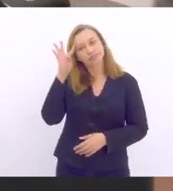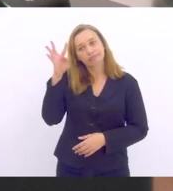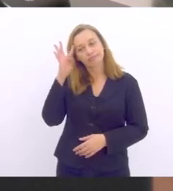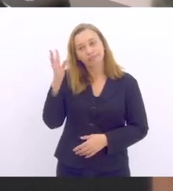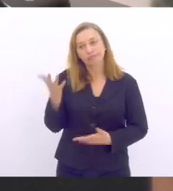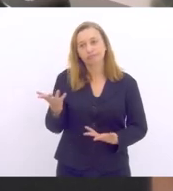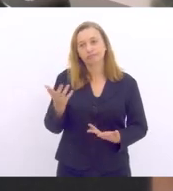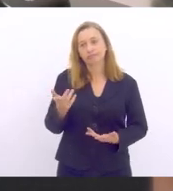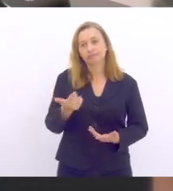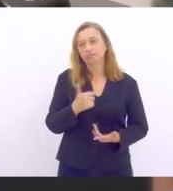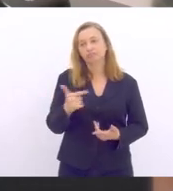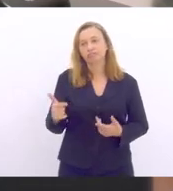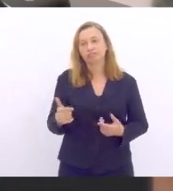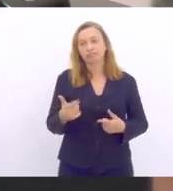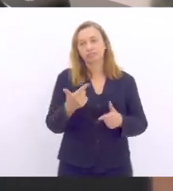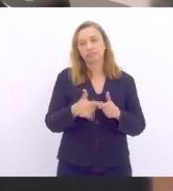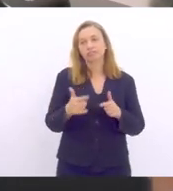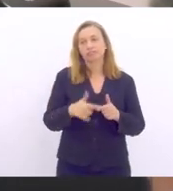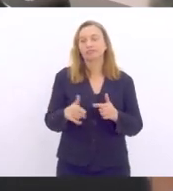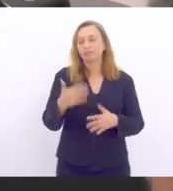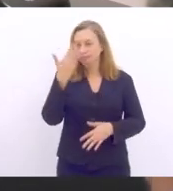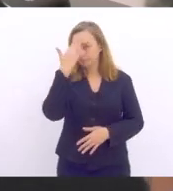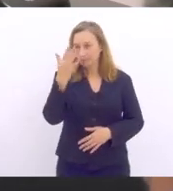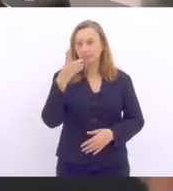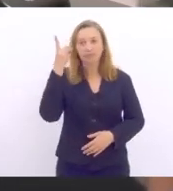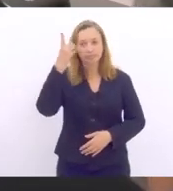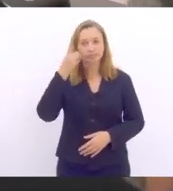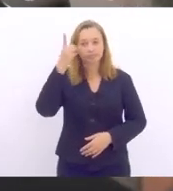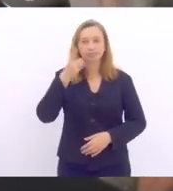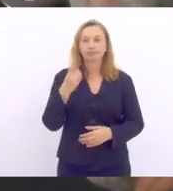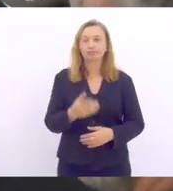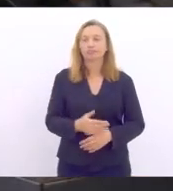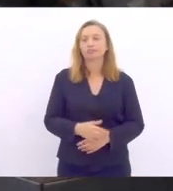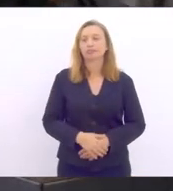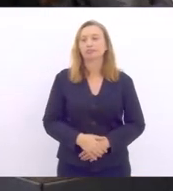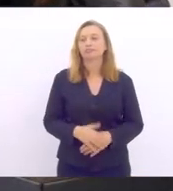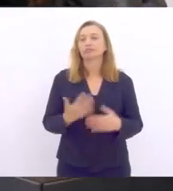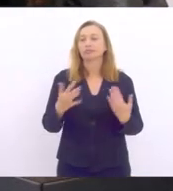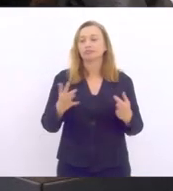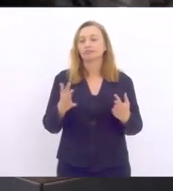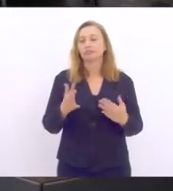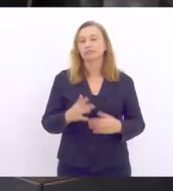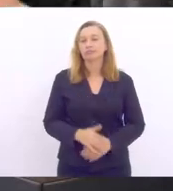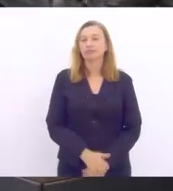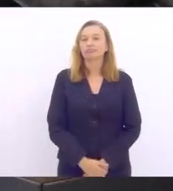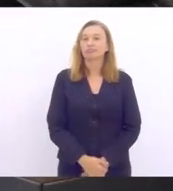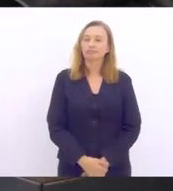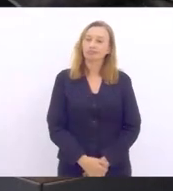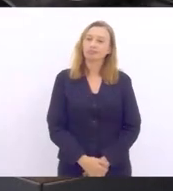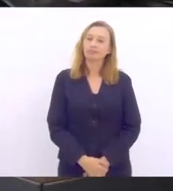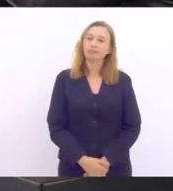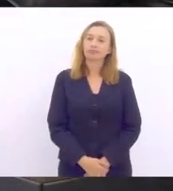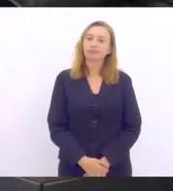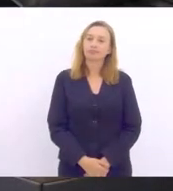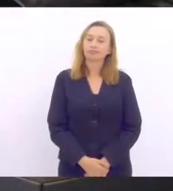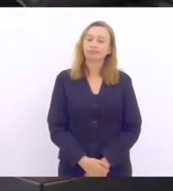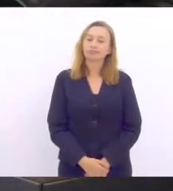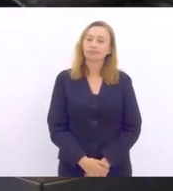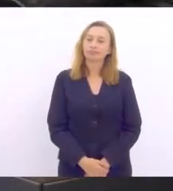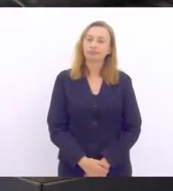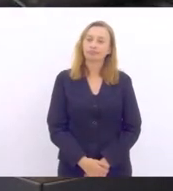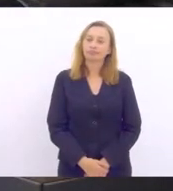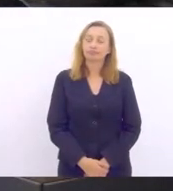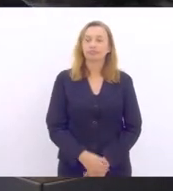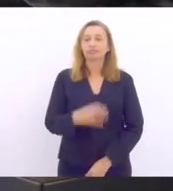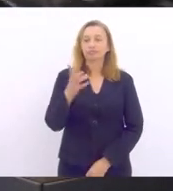incomodado por nenhum tipo de problema. Obrigada, deputado. Obrigado, doutora Márcia. Passo a palavra agora para a